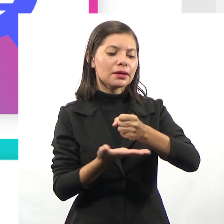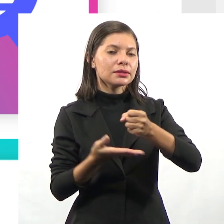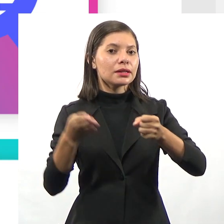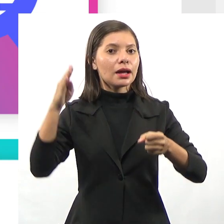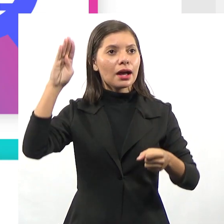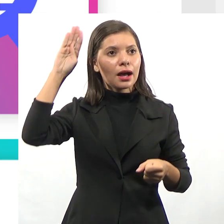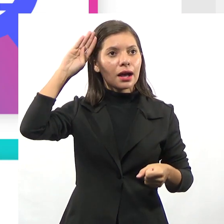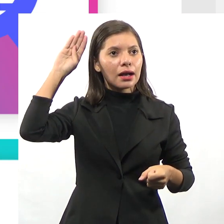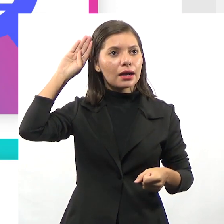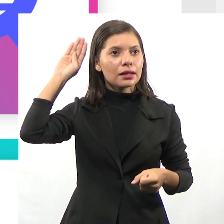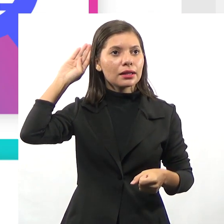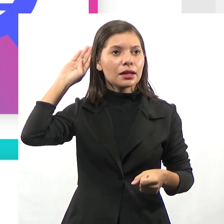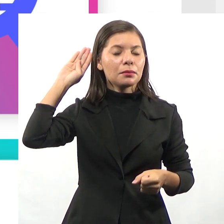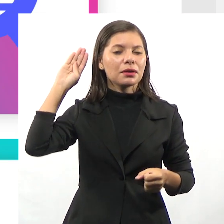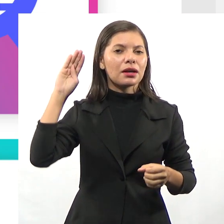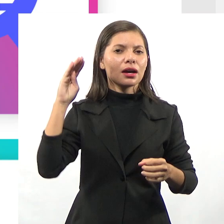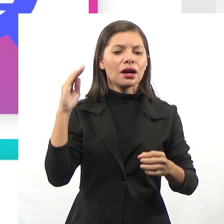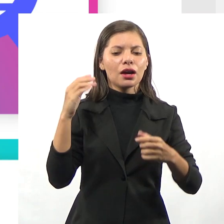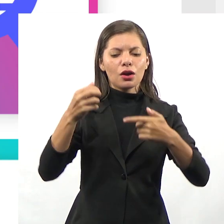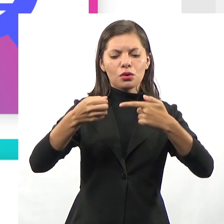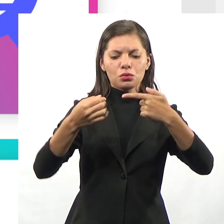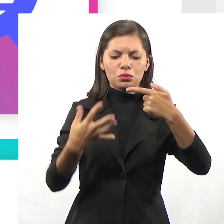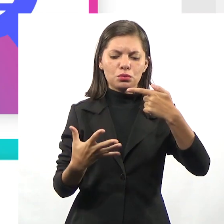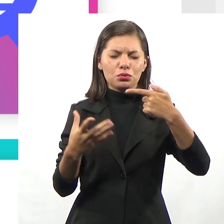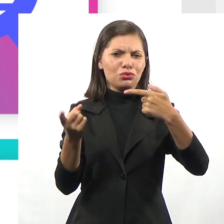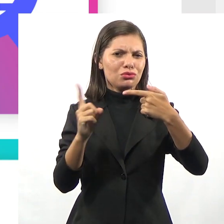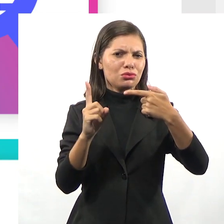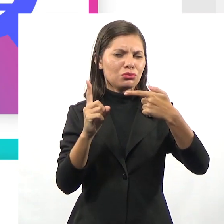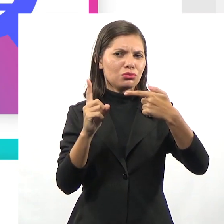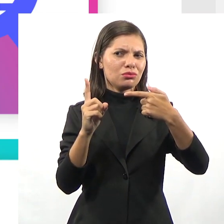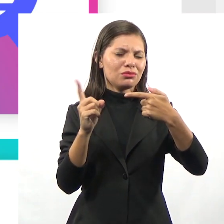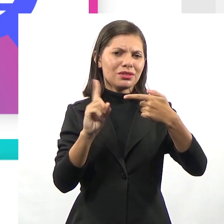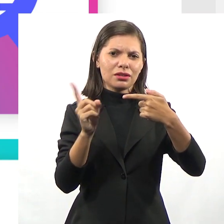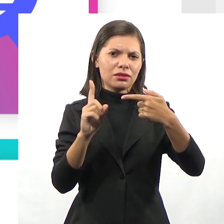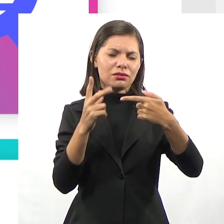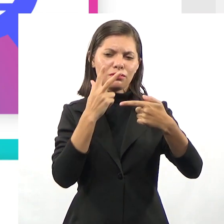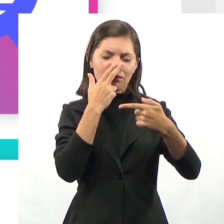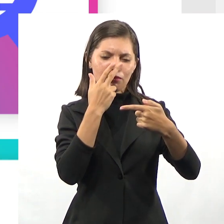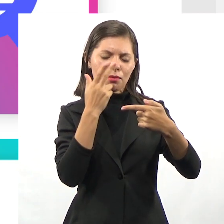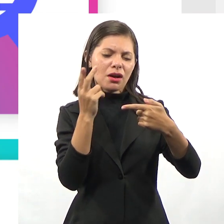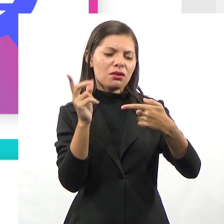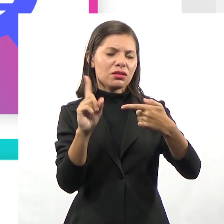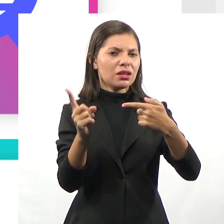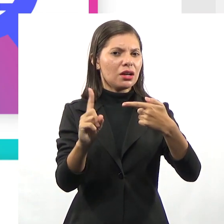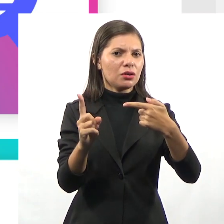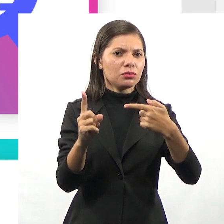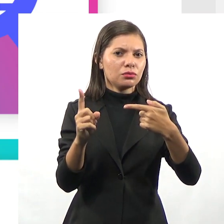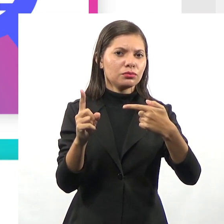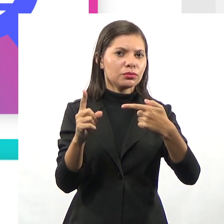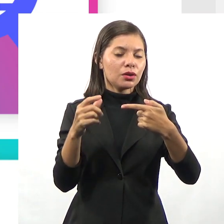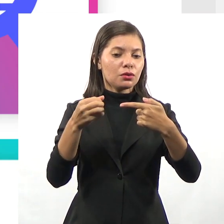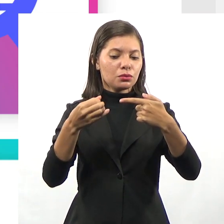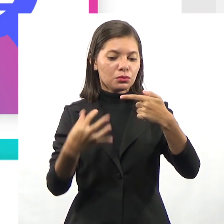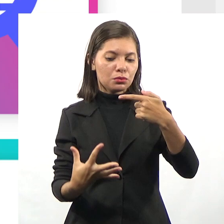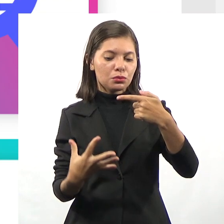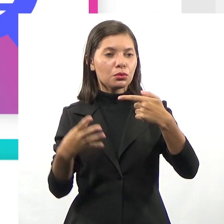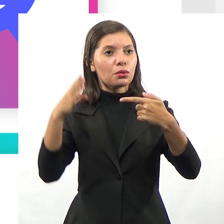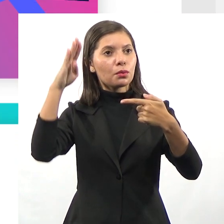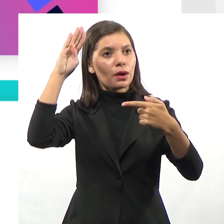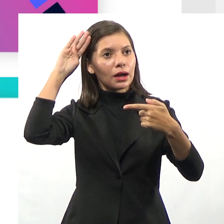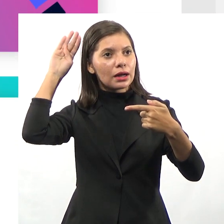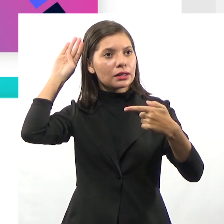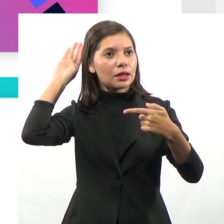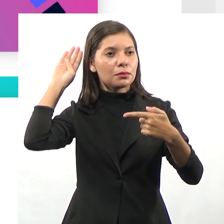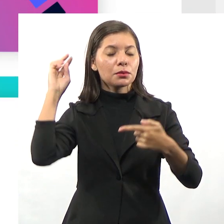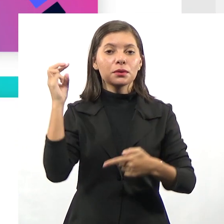sólida, mais acadêmica, em vez de utilizar o Google normal, eu vou no Google Acadêmico. Em terceiro,